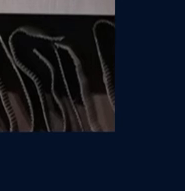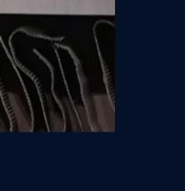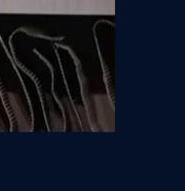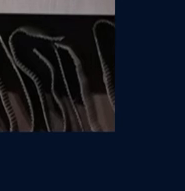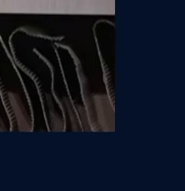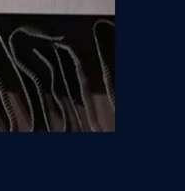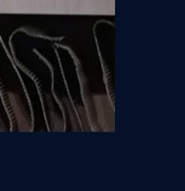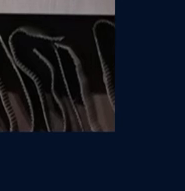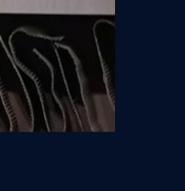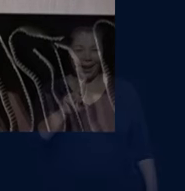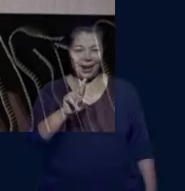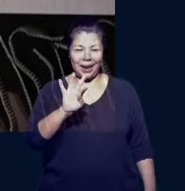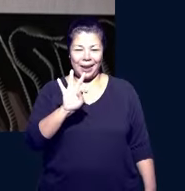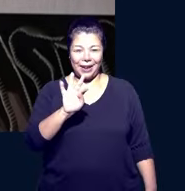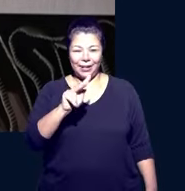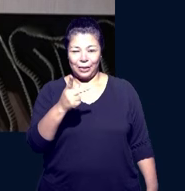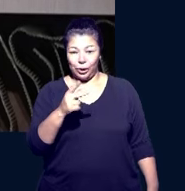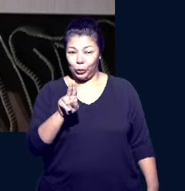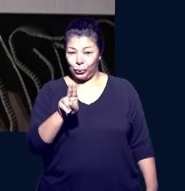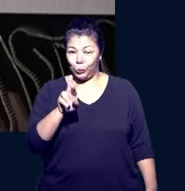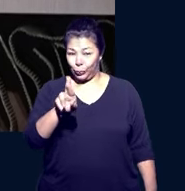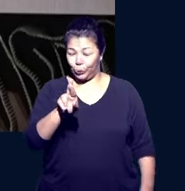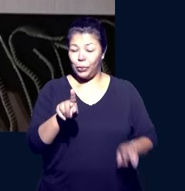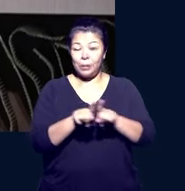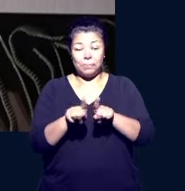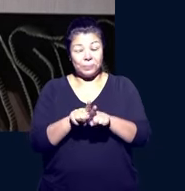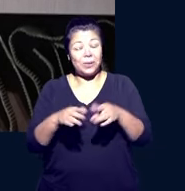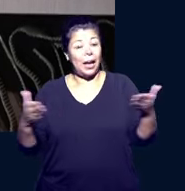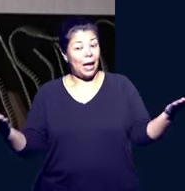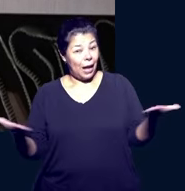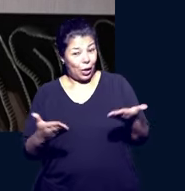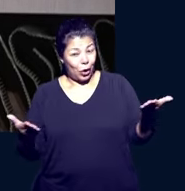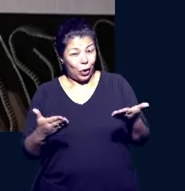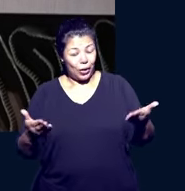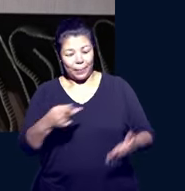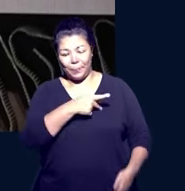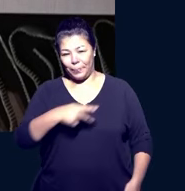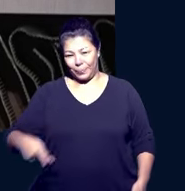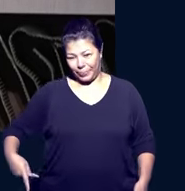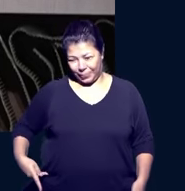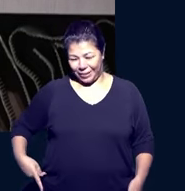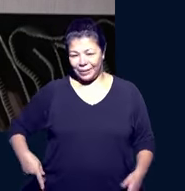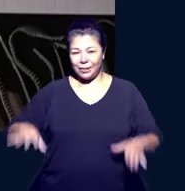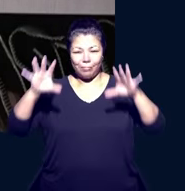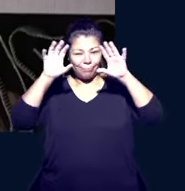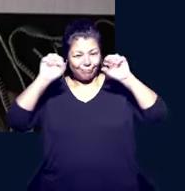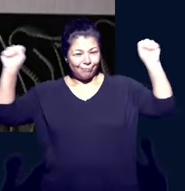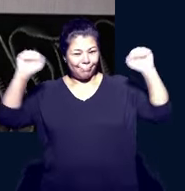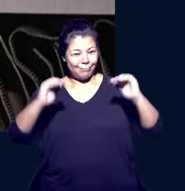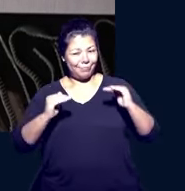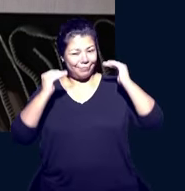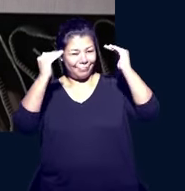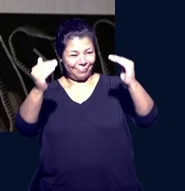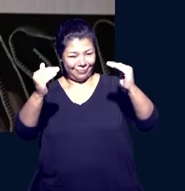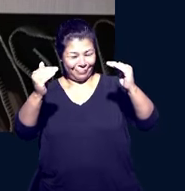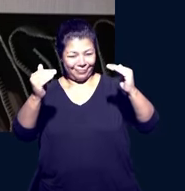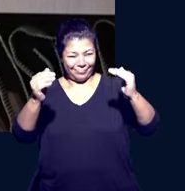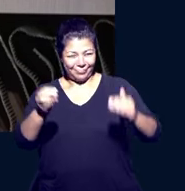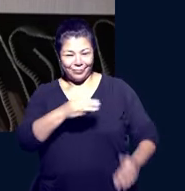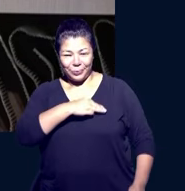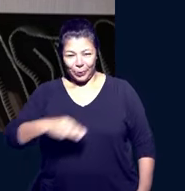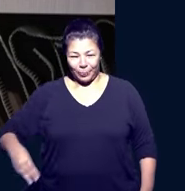Lira vamos ter o presidente do Supremo Tribunal Federal Ministro Luiz